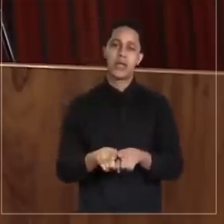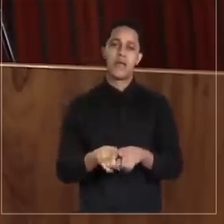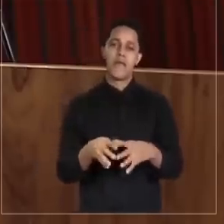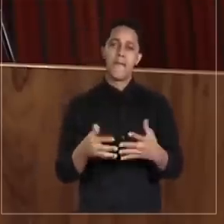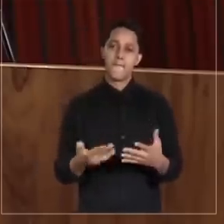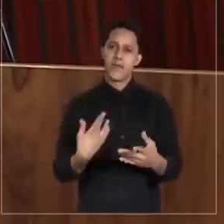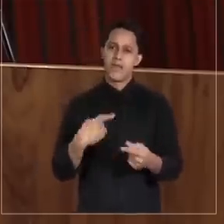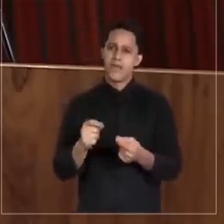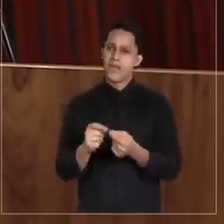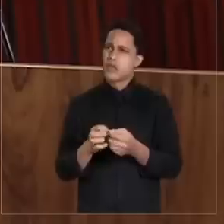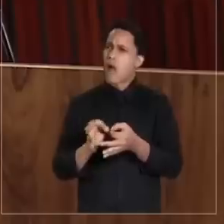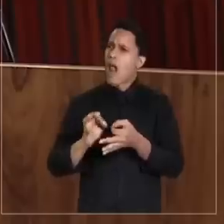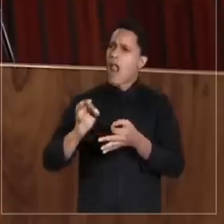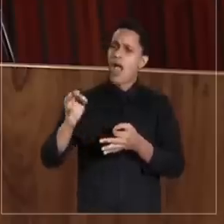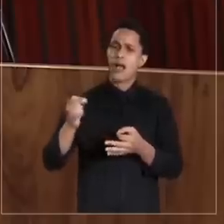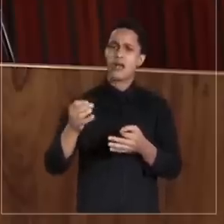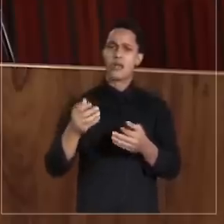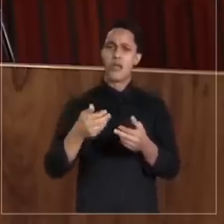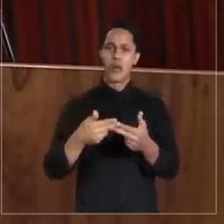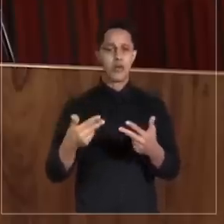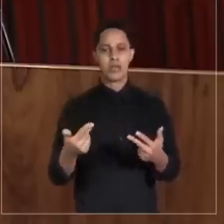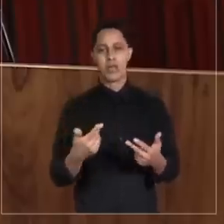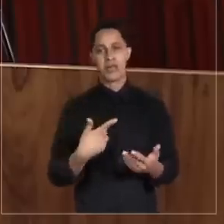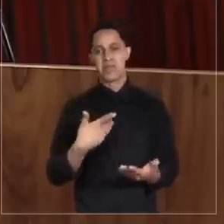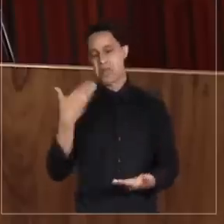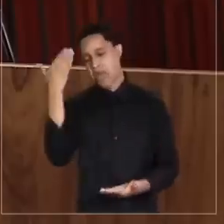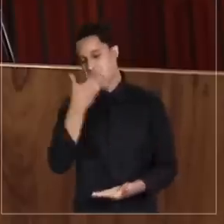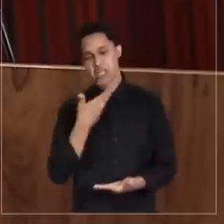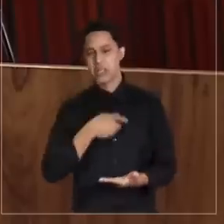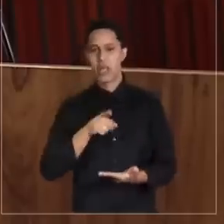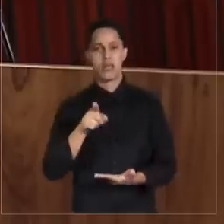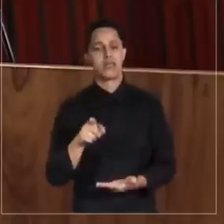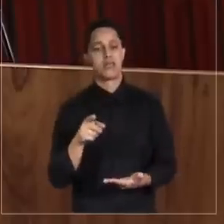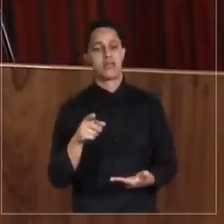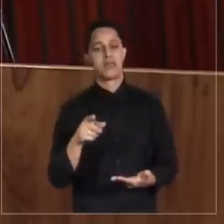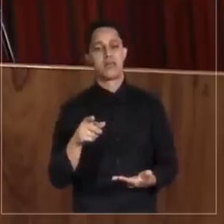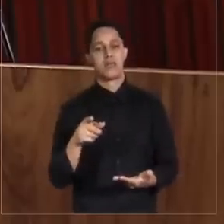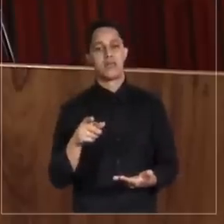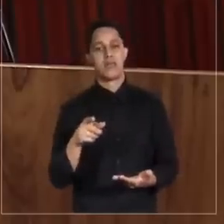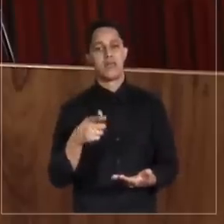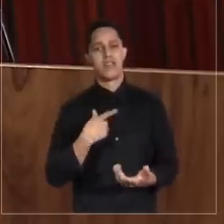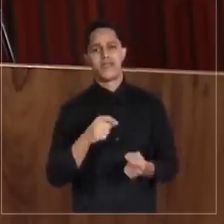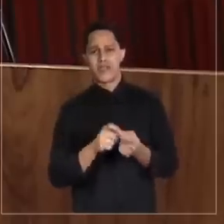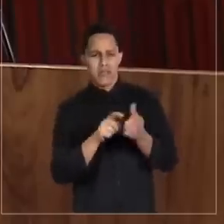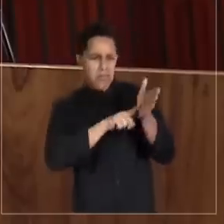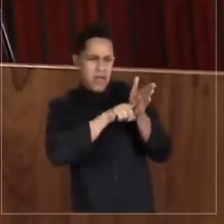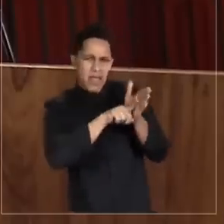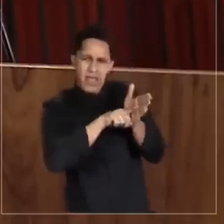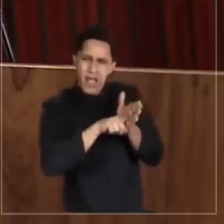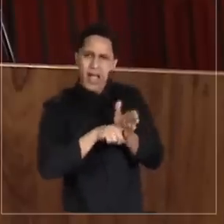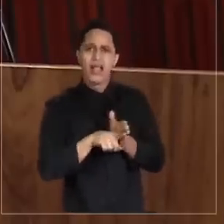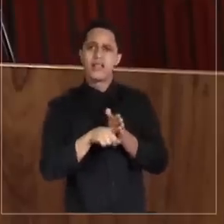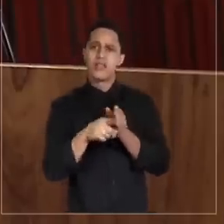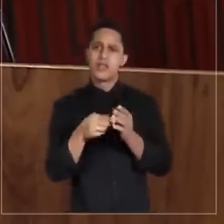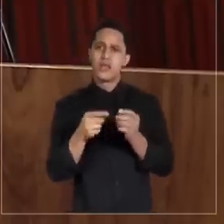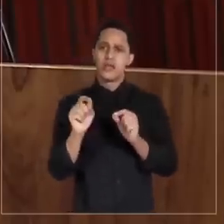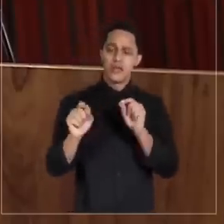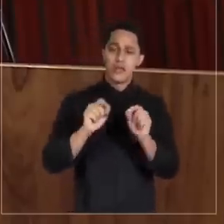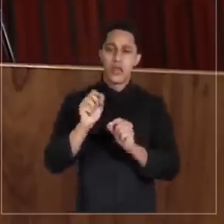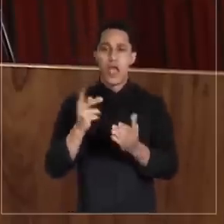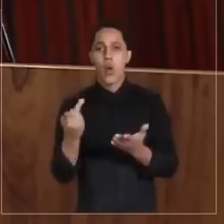aqui um alargamento do objeto. Não me convenci disso, a despeito de ter feito uma análise muito minudente do que